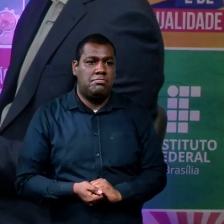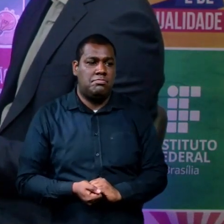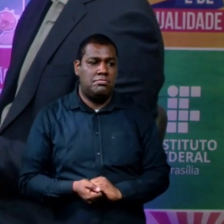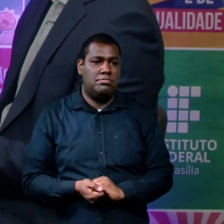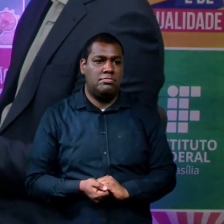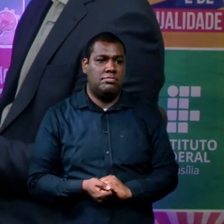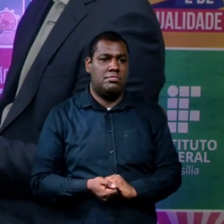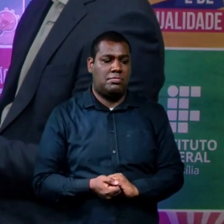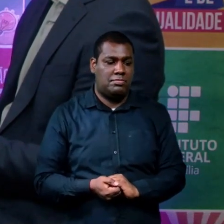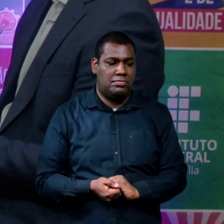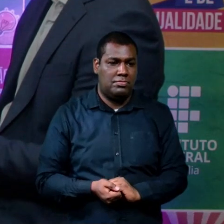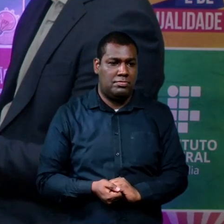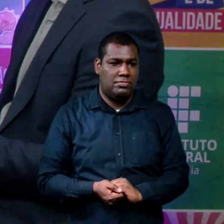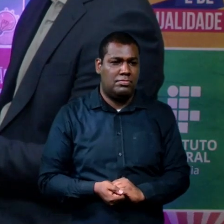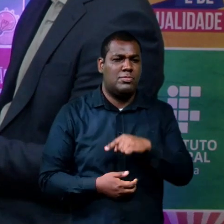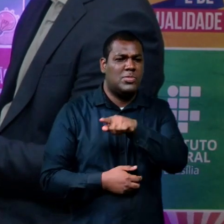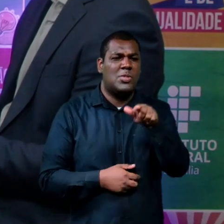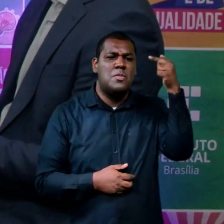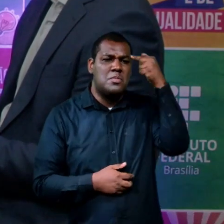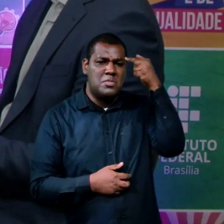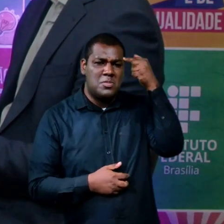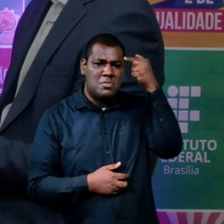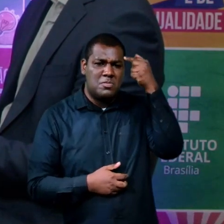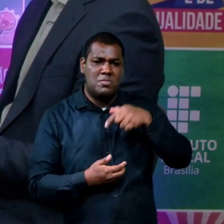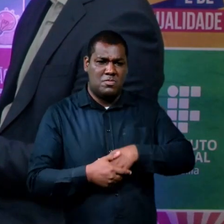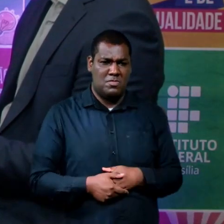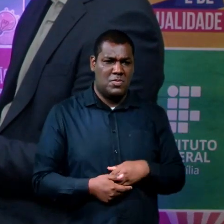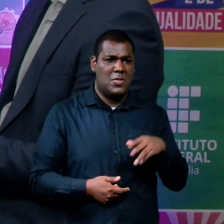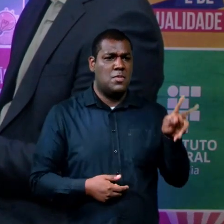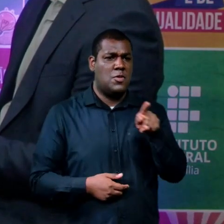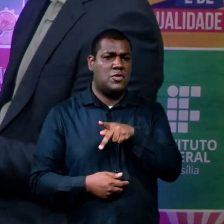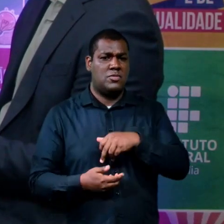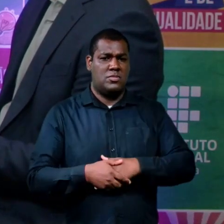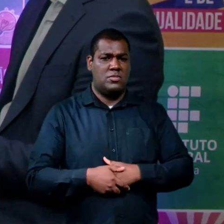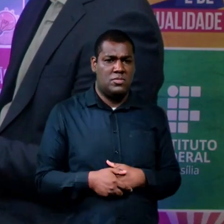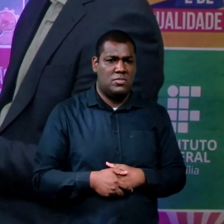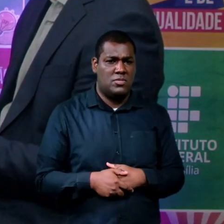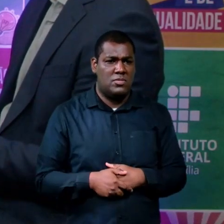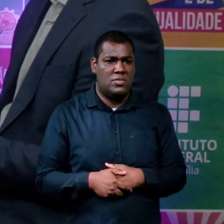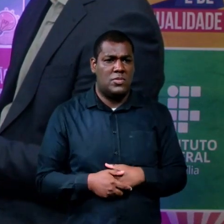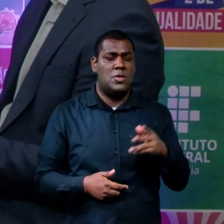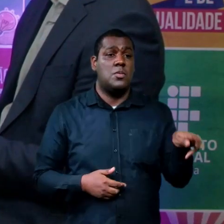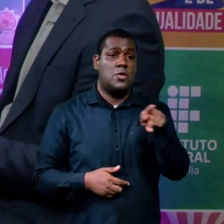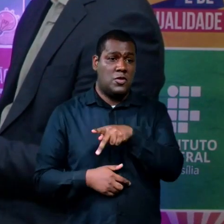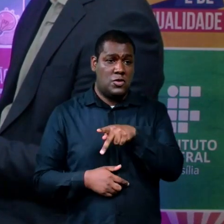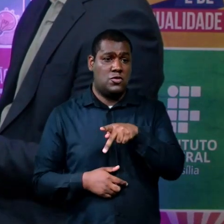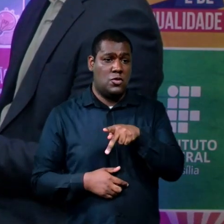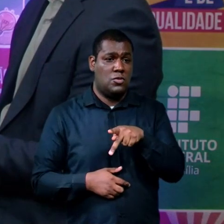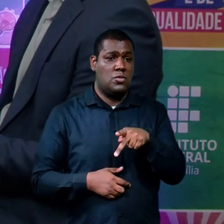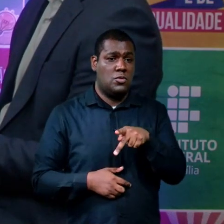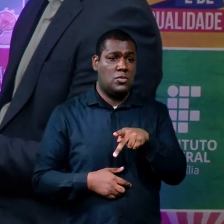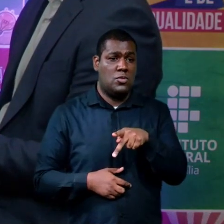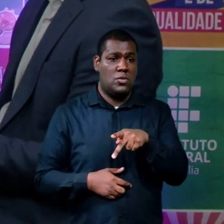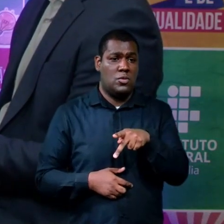nessa mesma toada. Imaginemos um professor, então a gente tem aí uma questão de autoridade, tá? O professor,